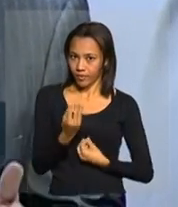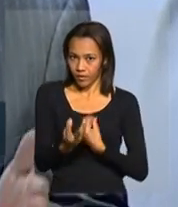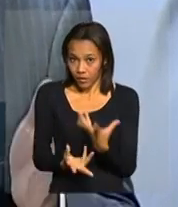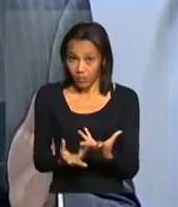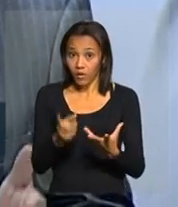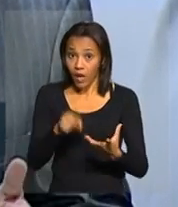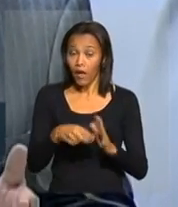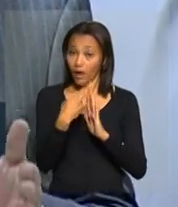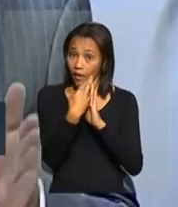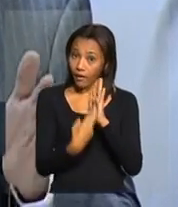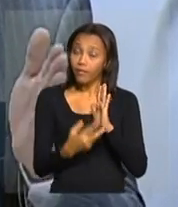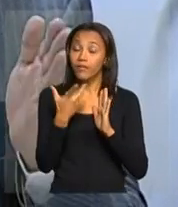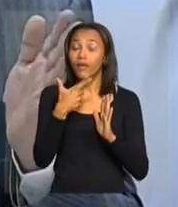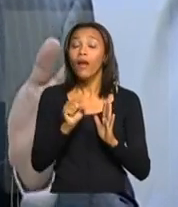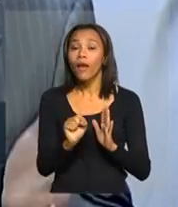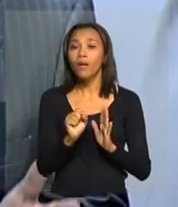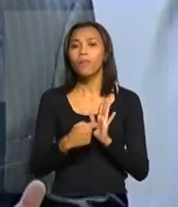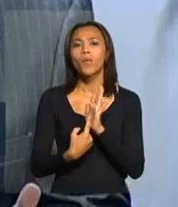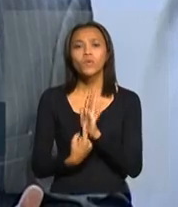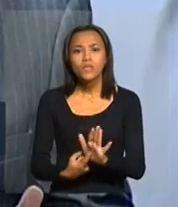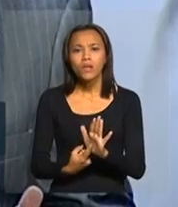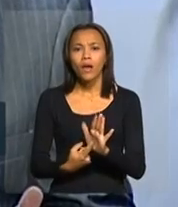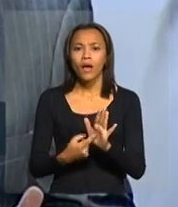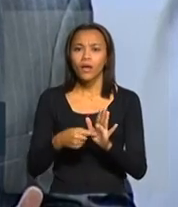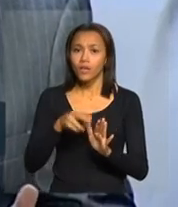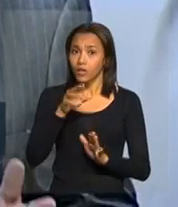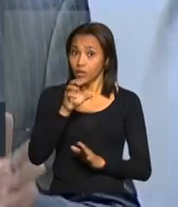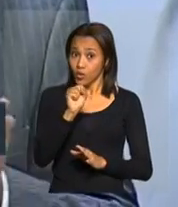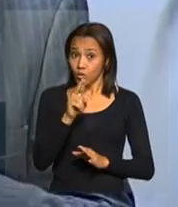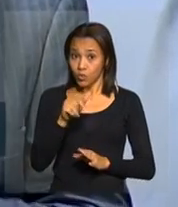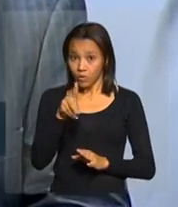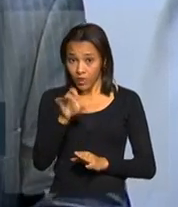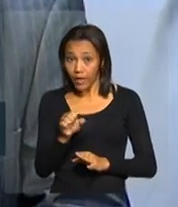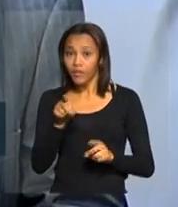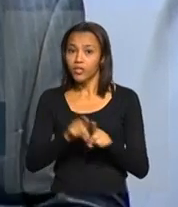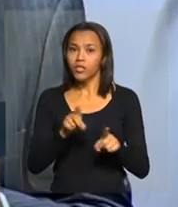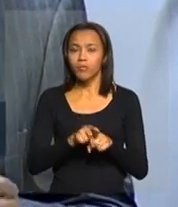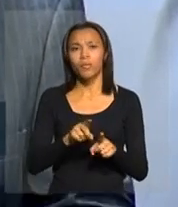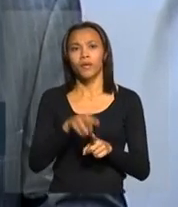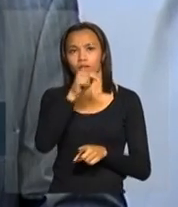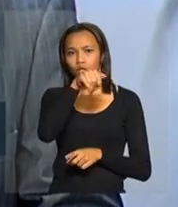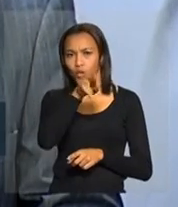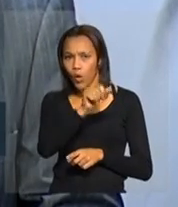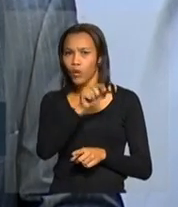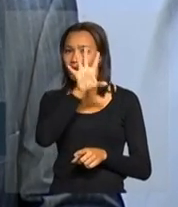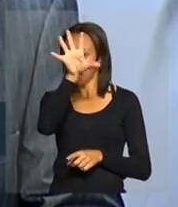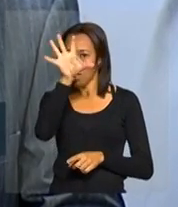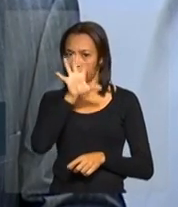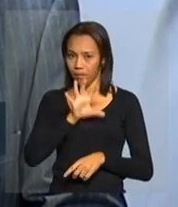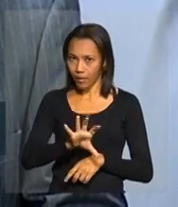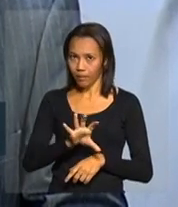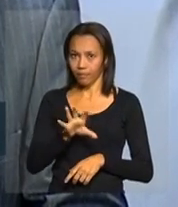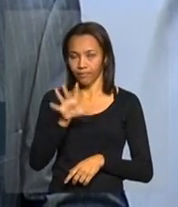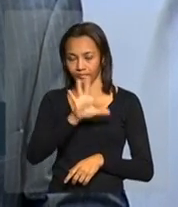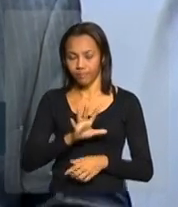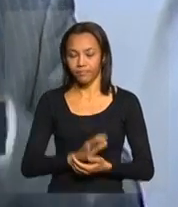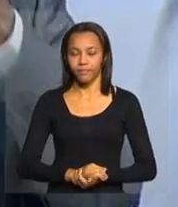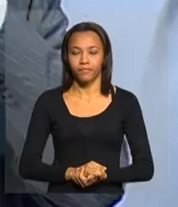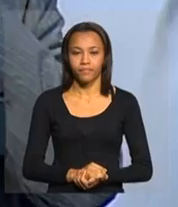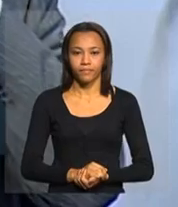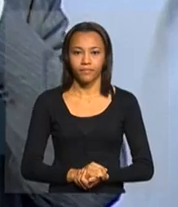se ele apresentar estados... o interior da região sul e sudeste, e estados do norte, nordeste e centro-oeste.